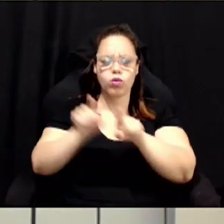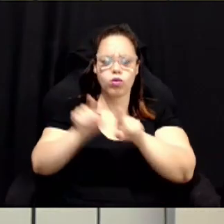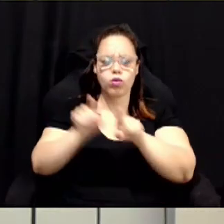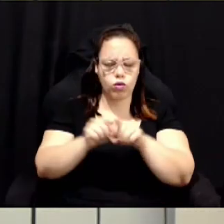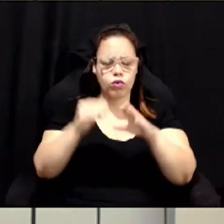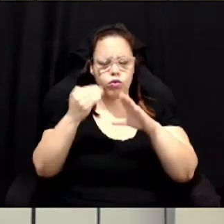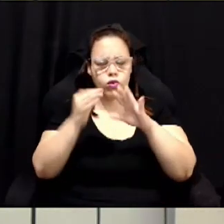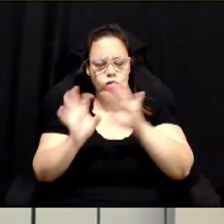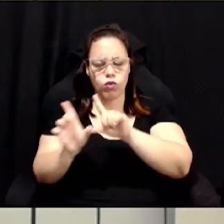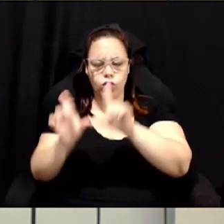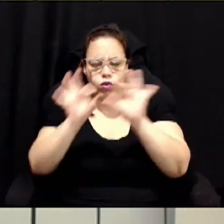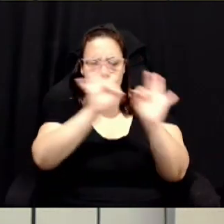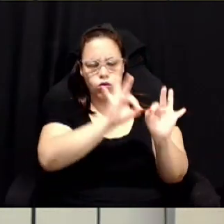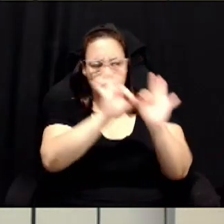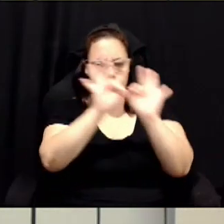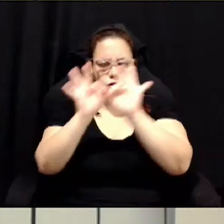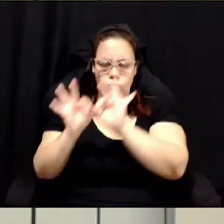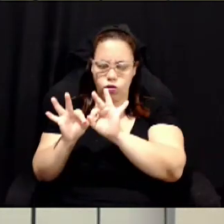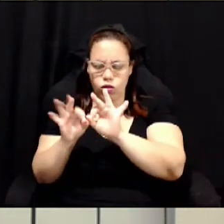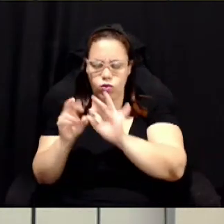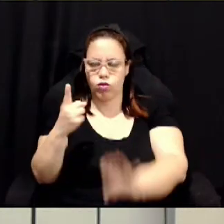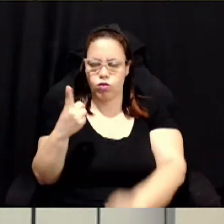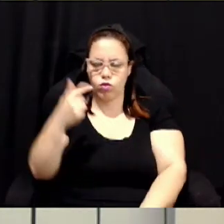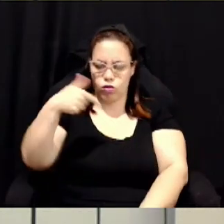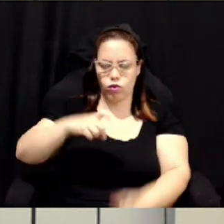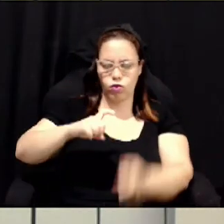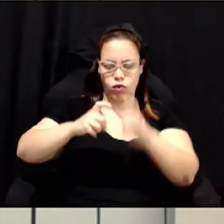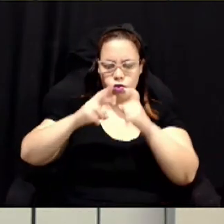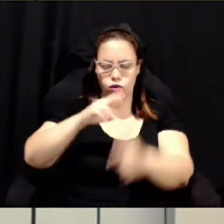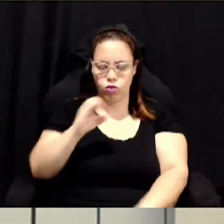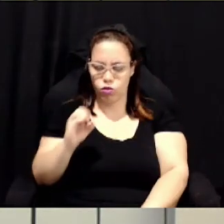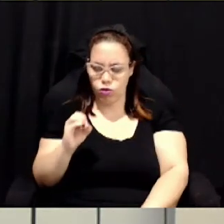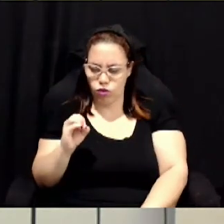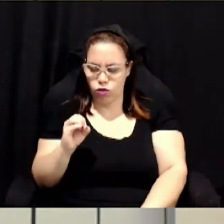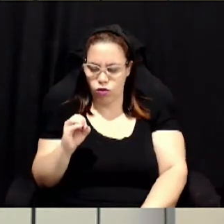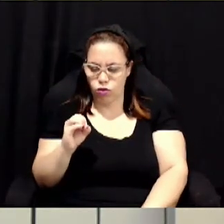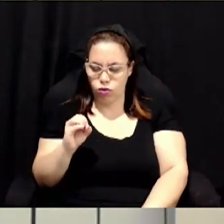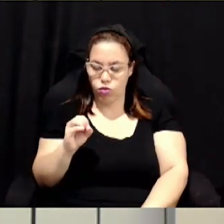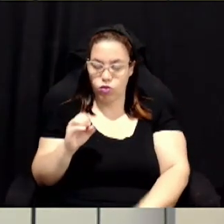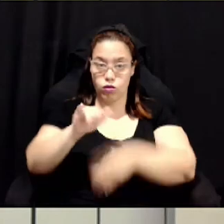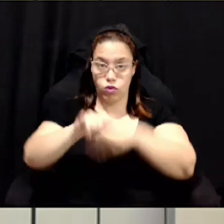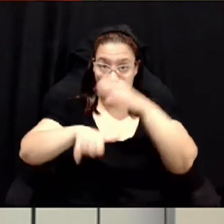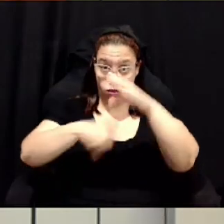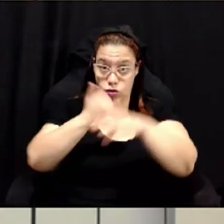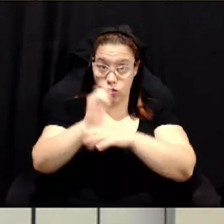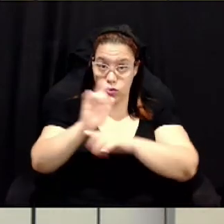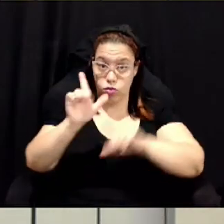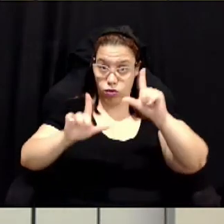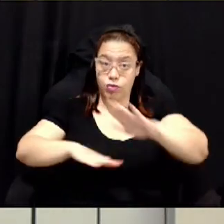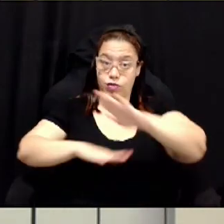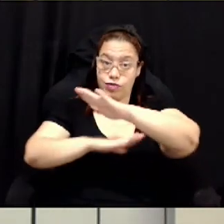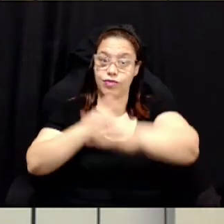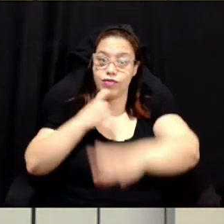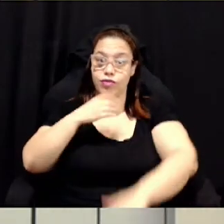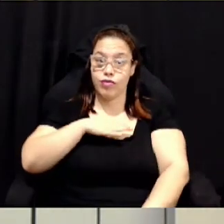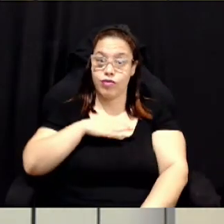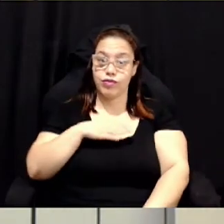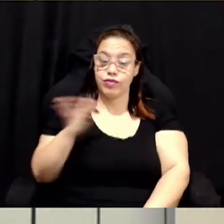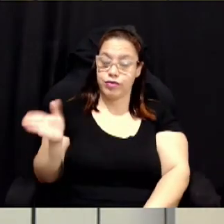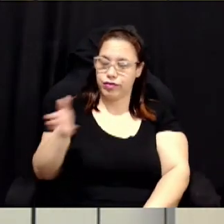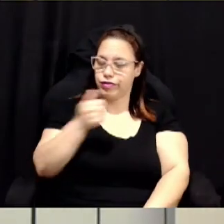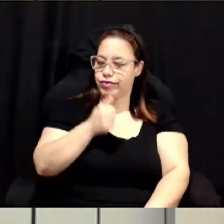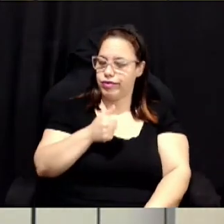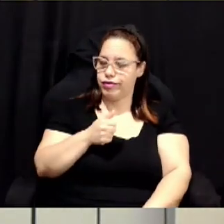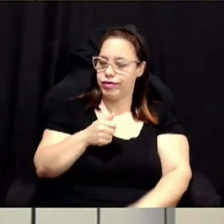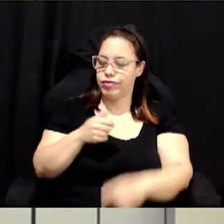na íntegra a 17ª reunião ordinária no YouTube da TV Câmara Campinas. E a gente segue aqui com o Jornal